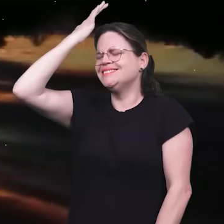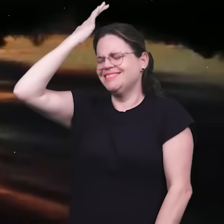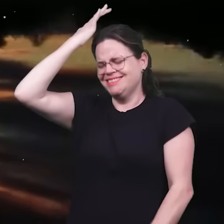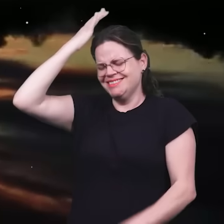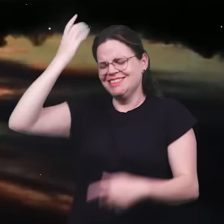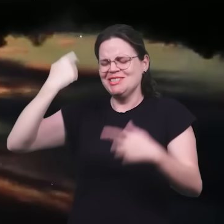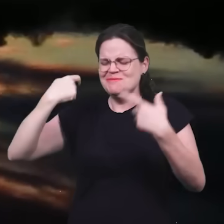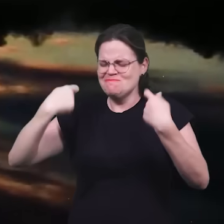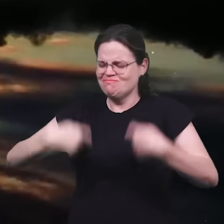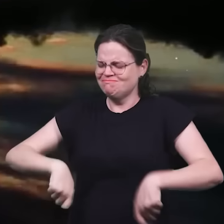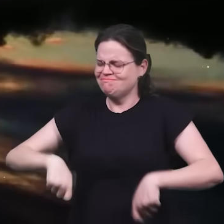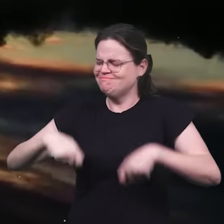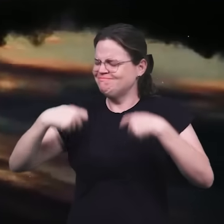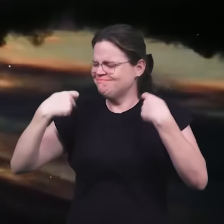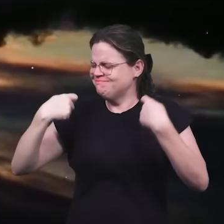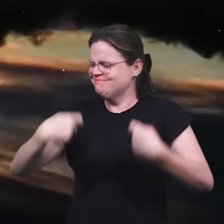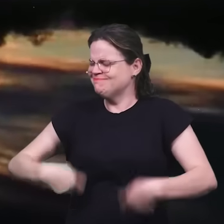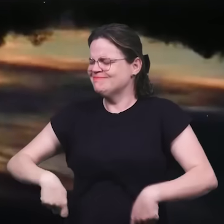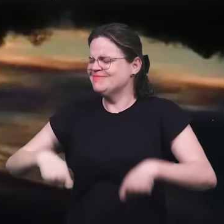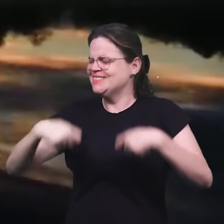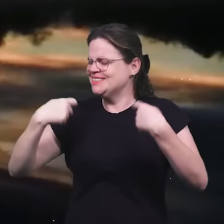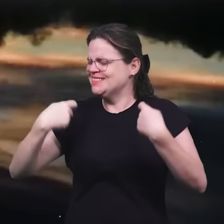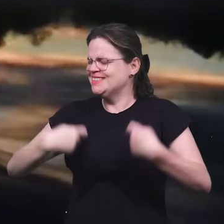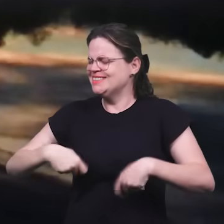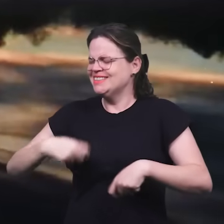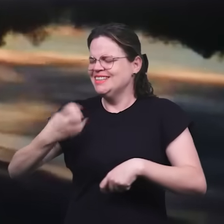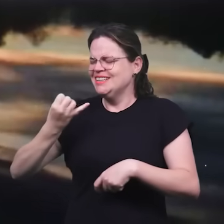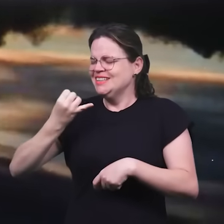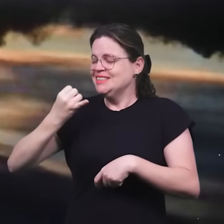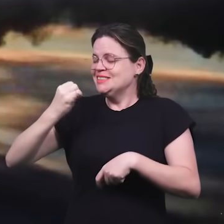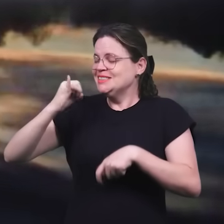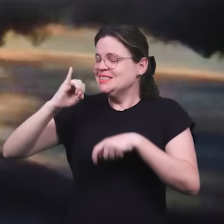Sem a tua graça eu não